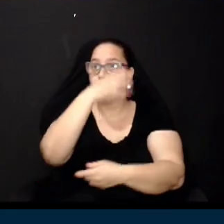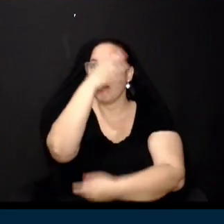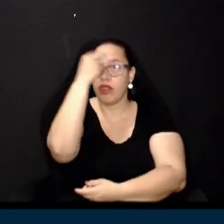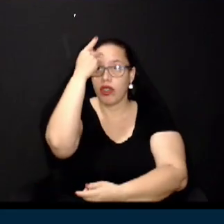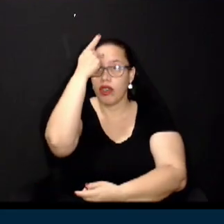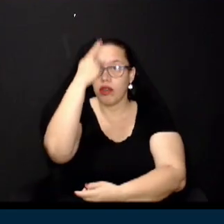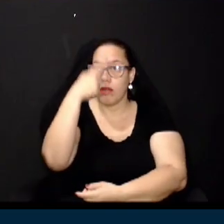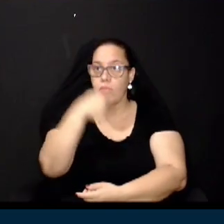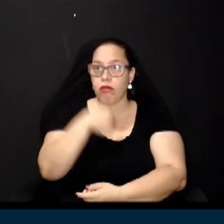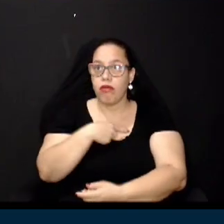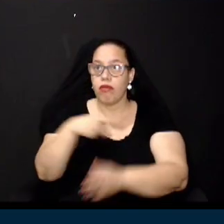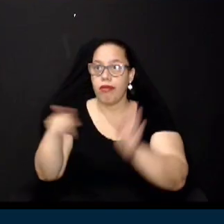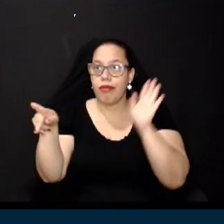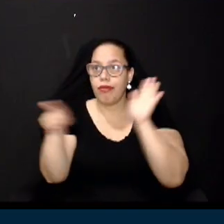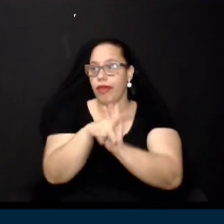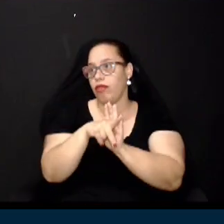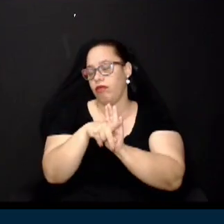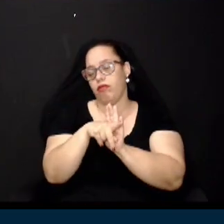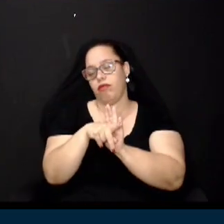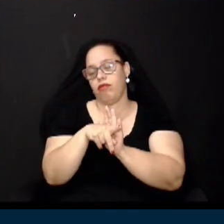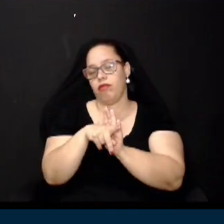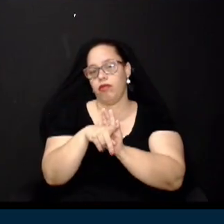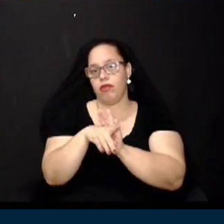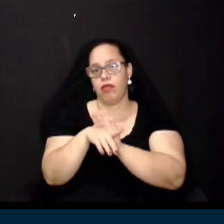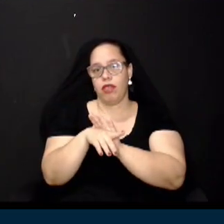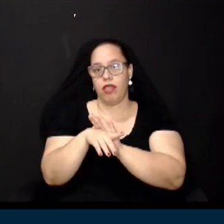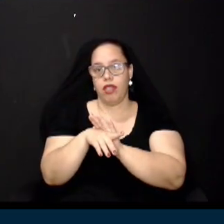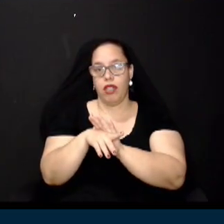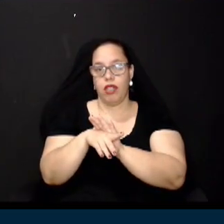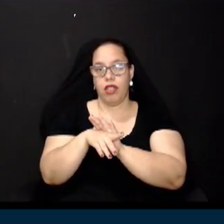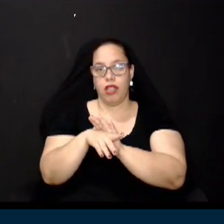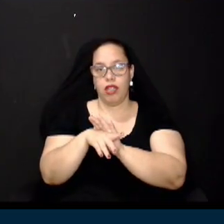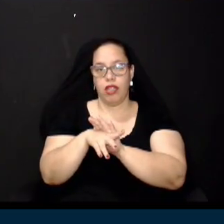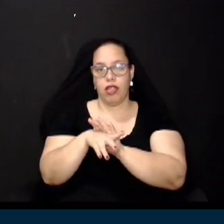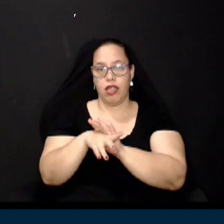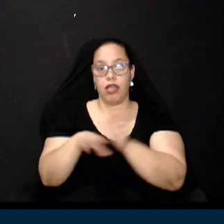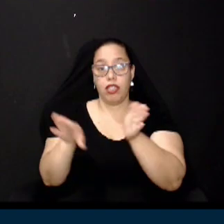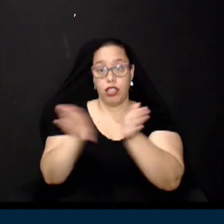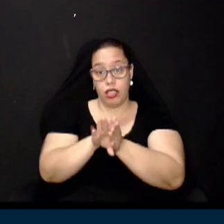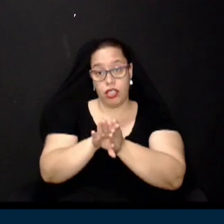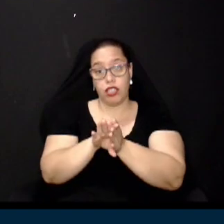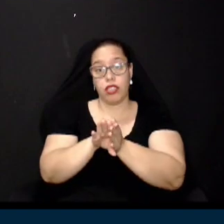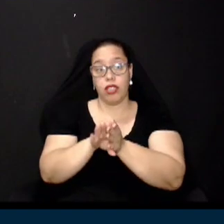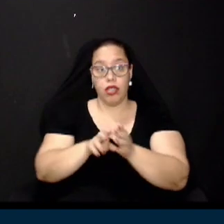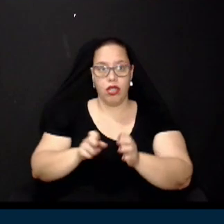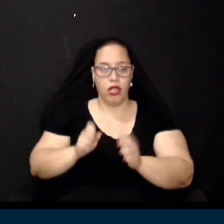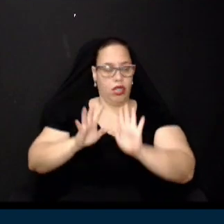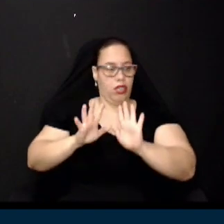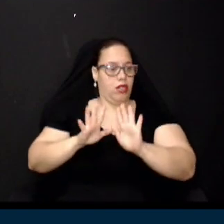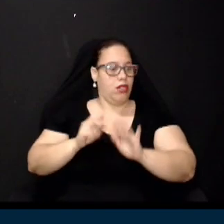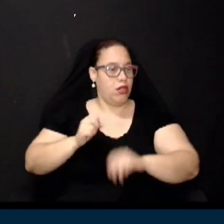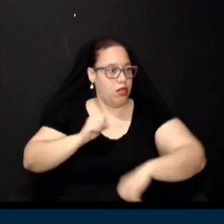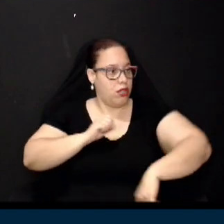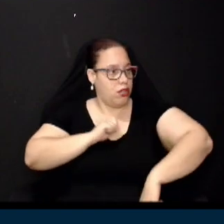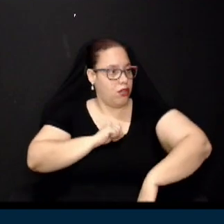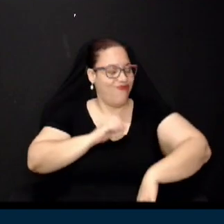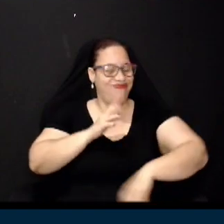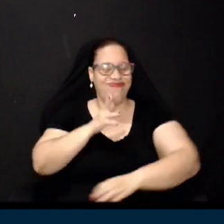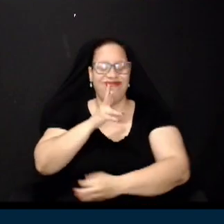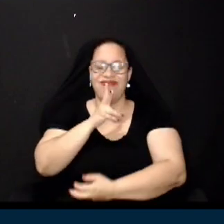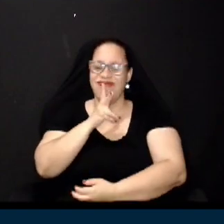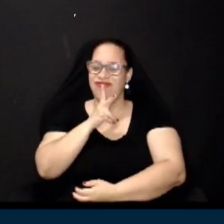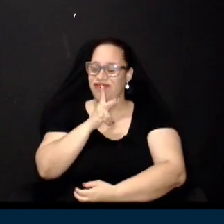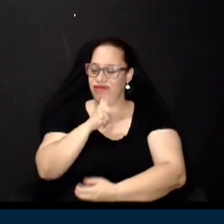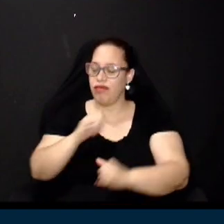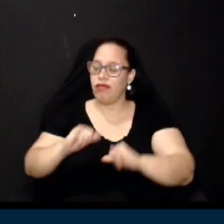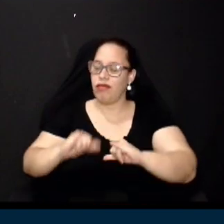até chegar o momento do start, e se chegar esse momento do start, vai um longo tempo aí de muito sofrimento,